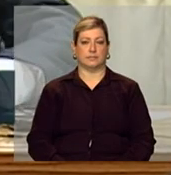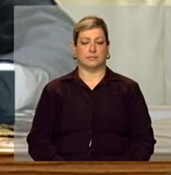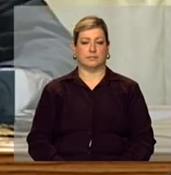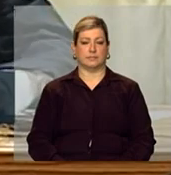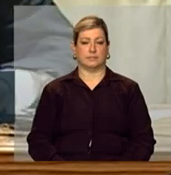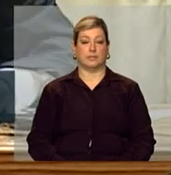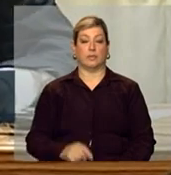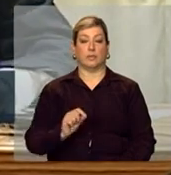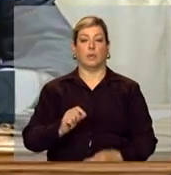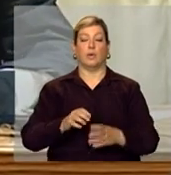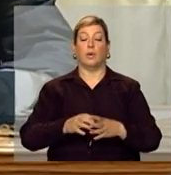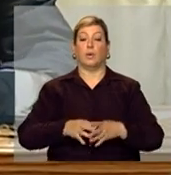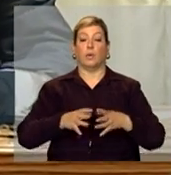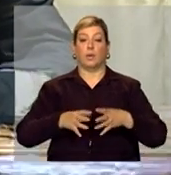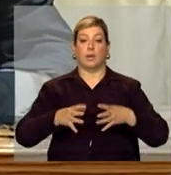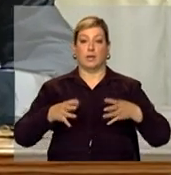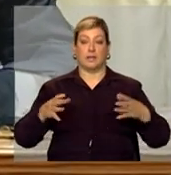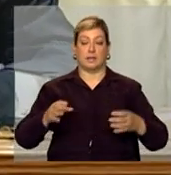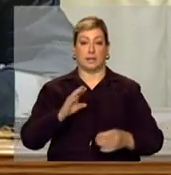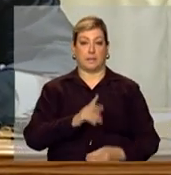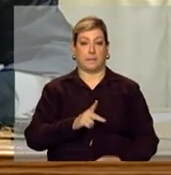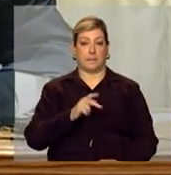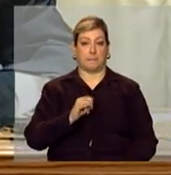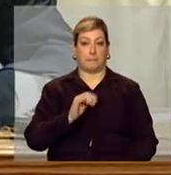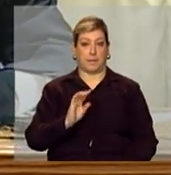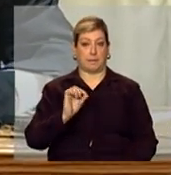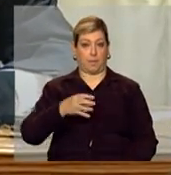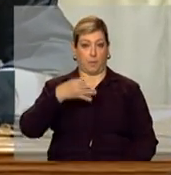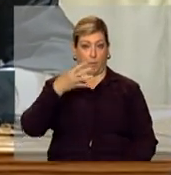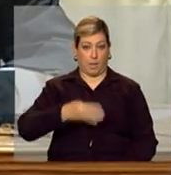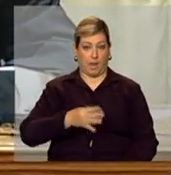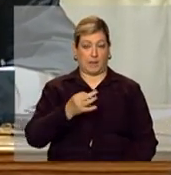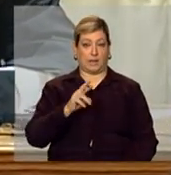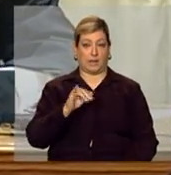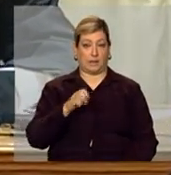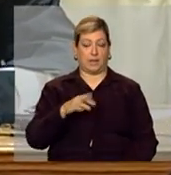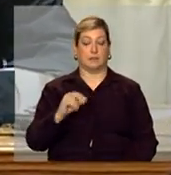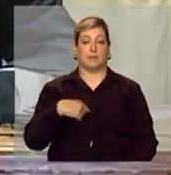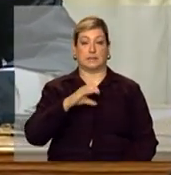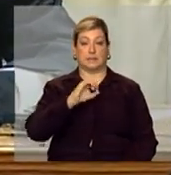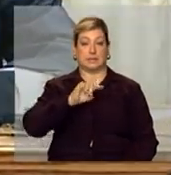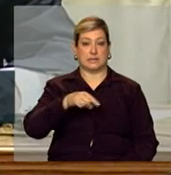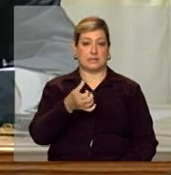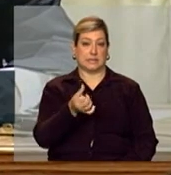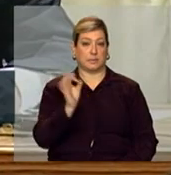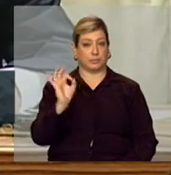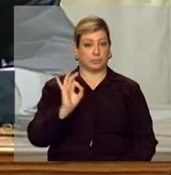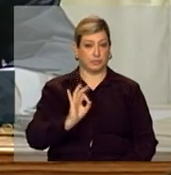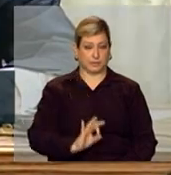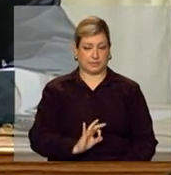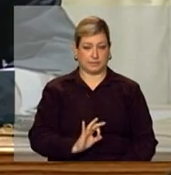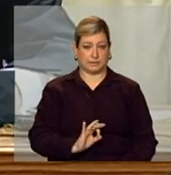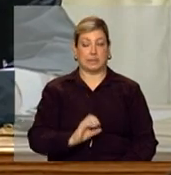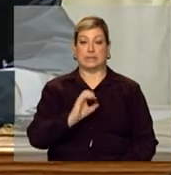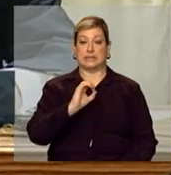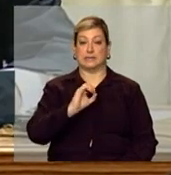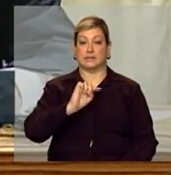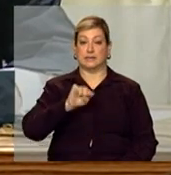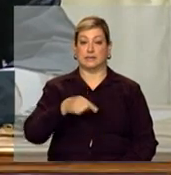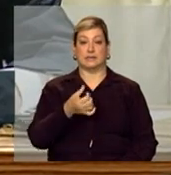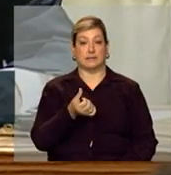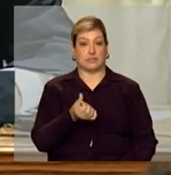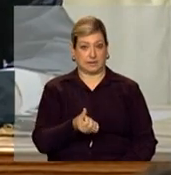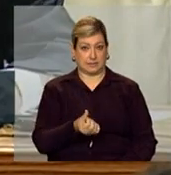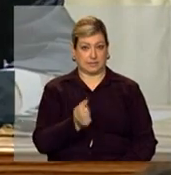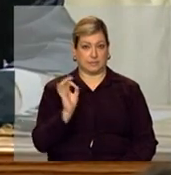o crescimento do PIB no quarto trimestre foi de 0.6% 06